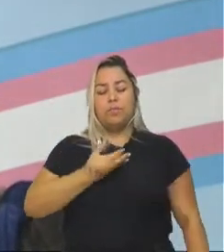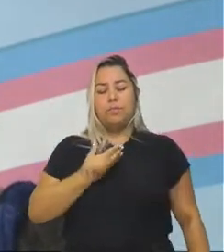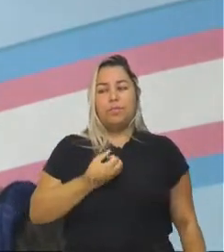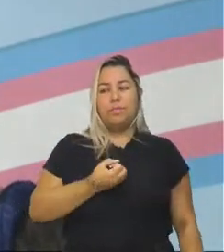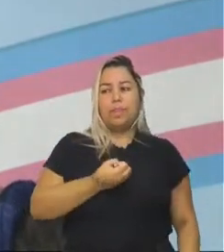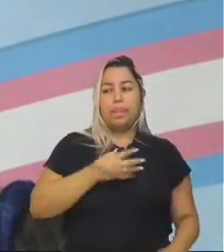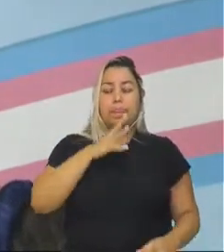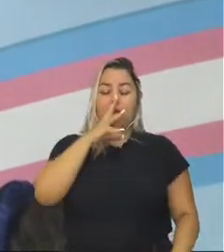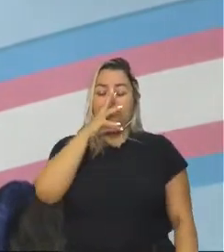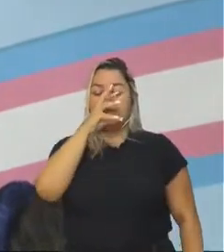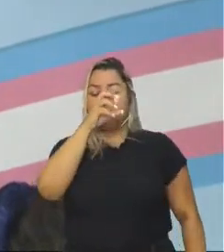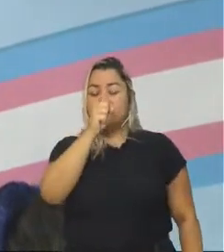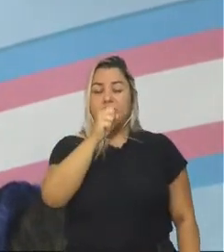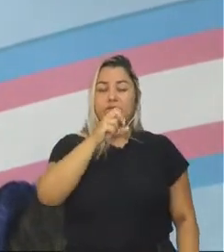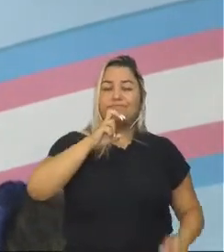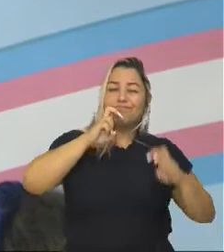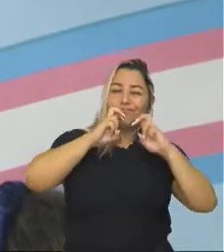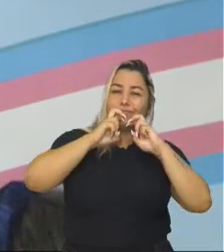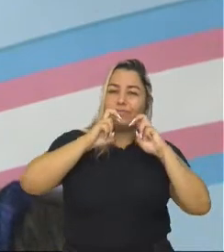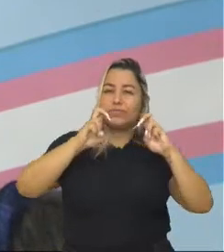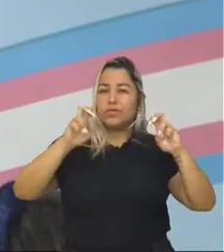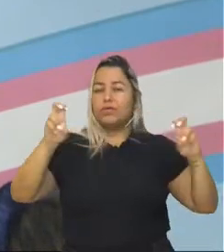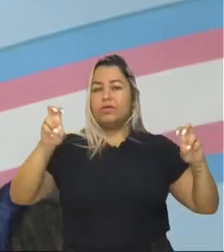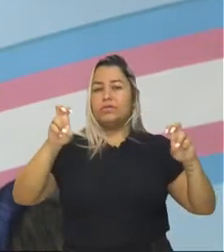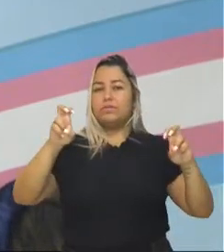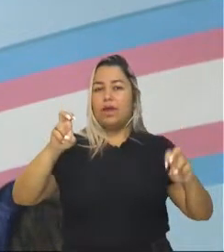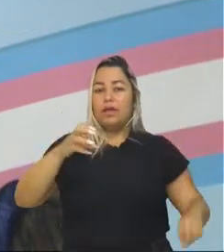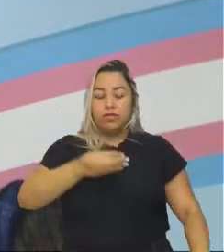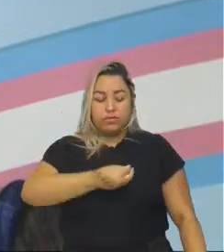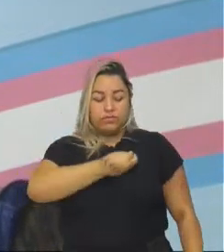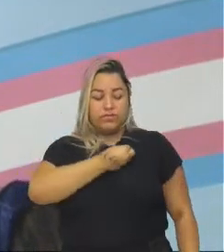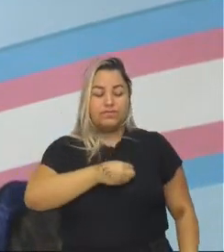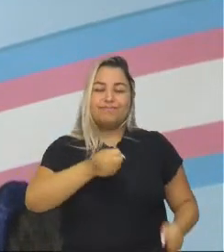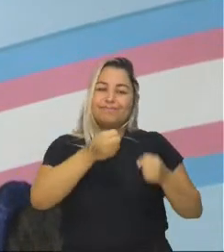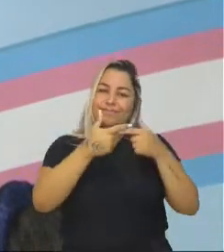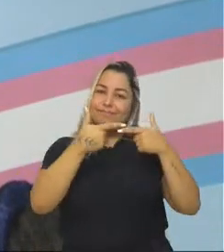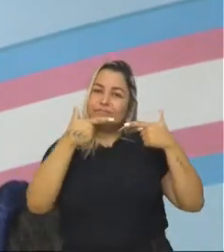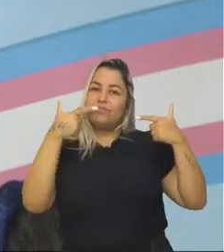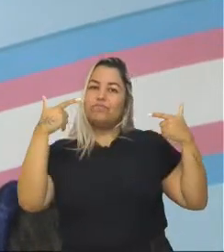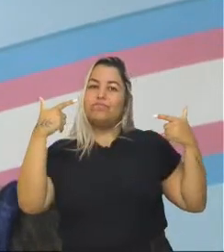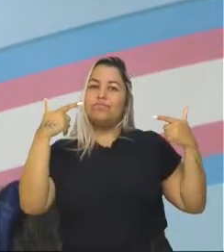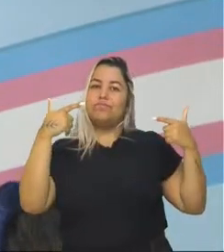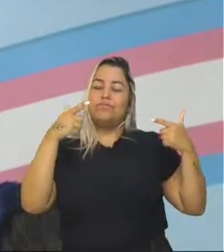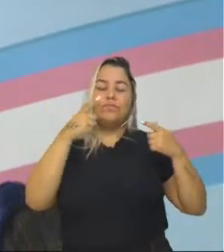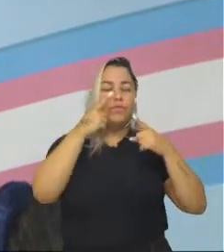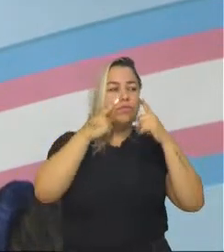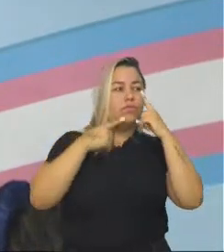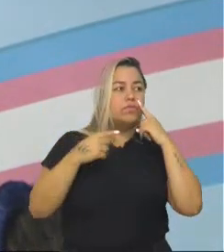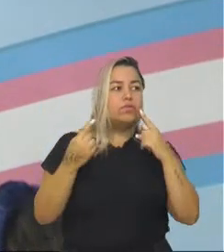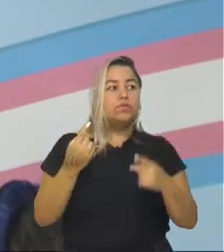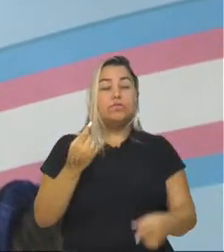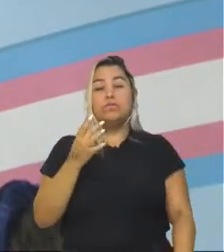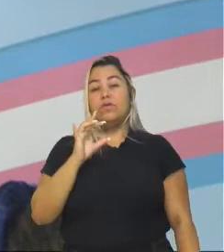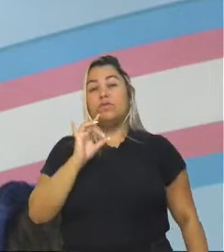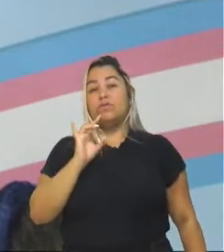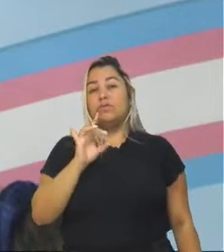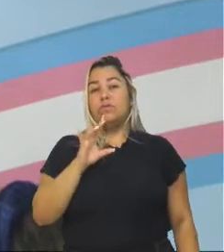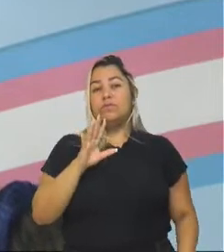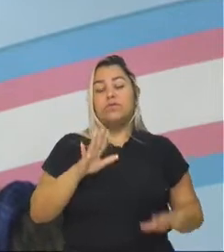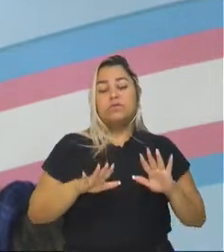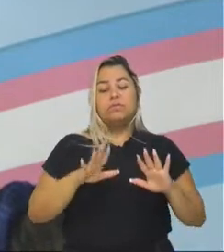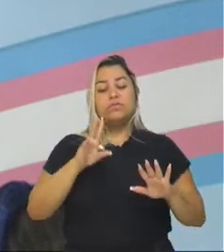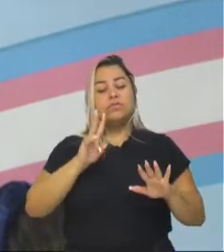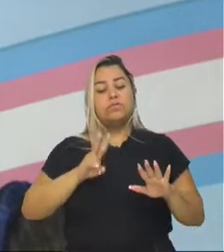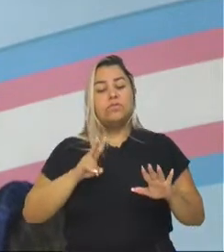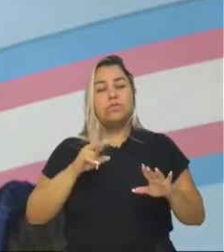a força, o grito. Nós somos vida, o sorriso, não só choro. Como muitas vezes